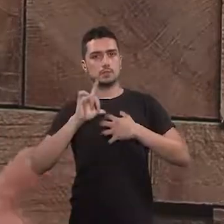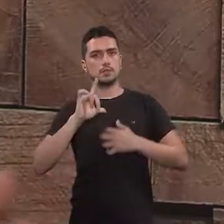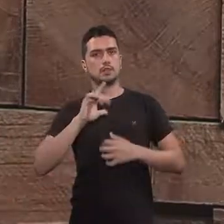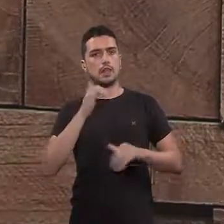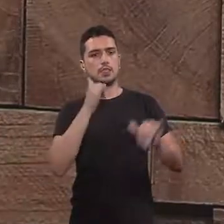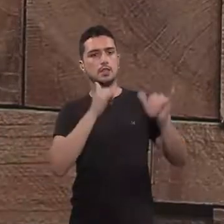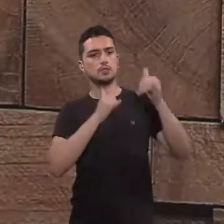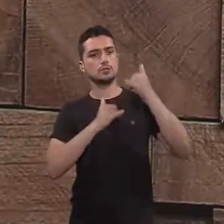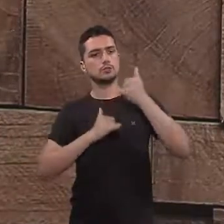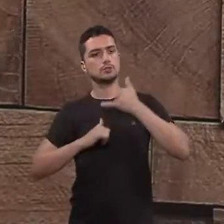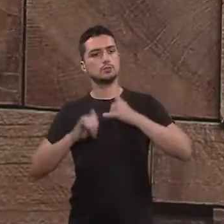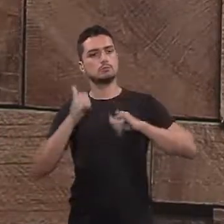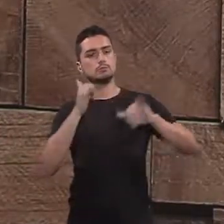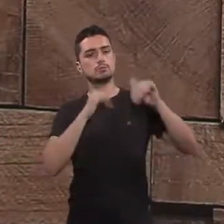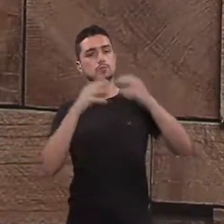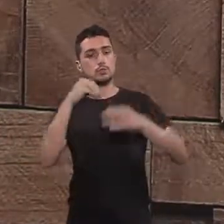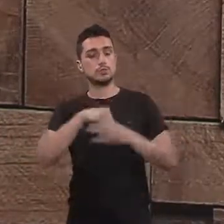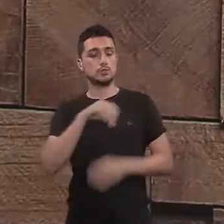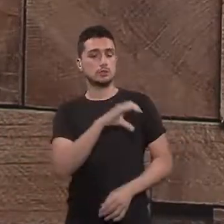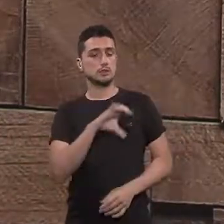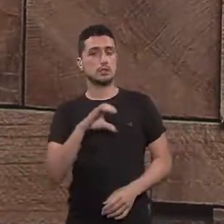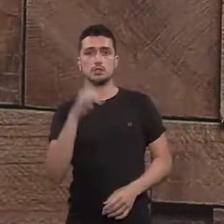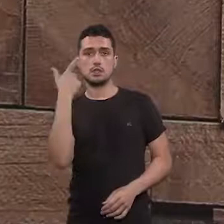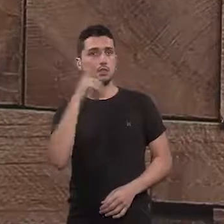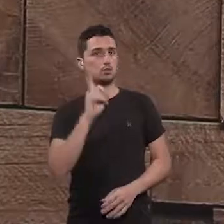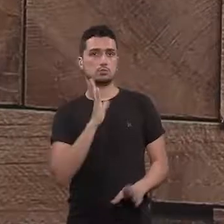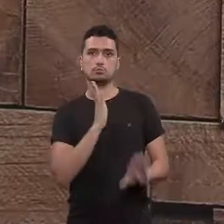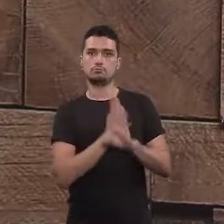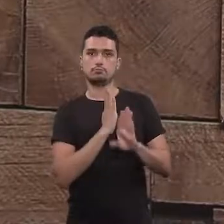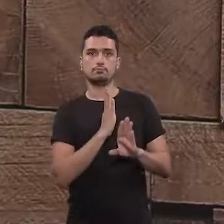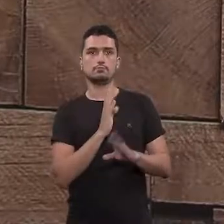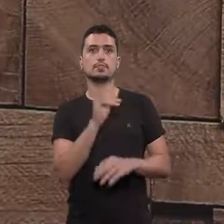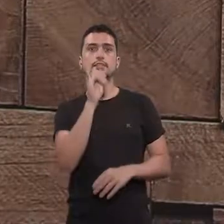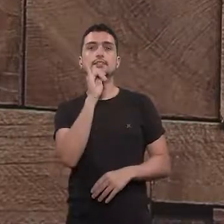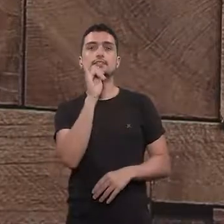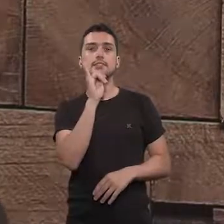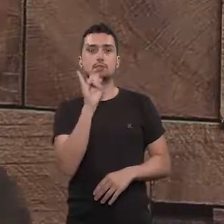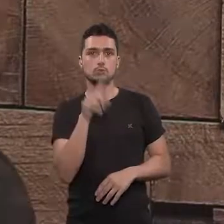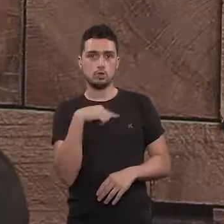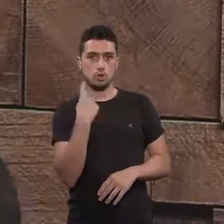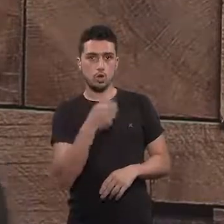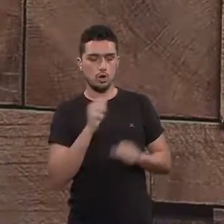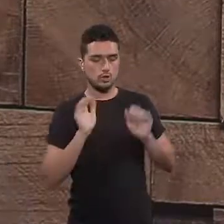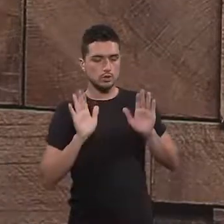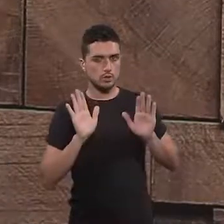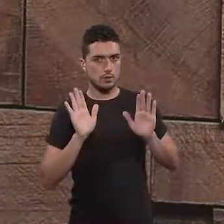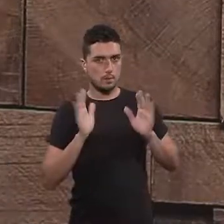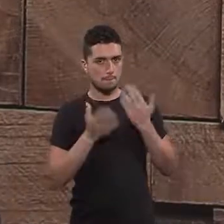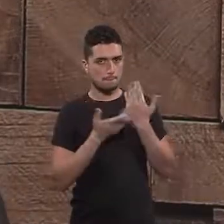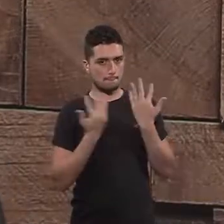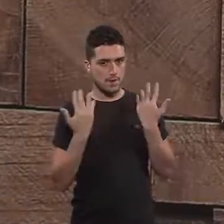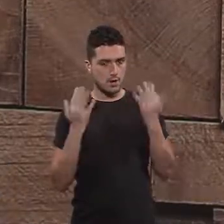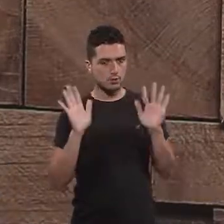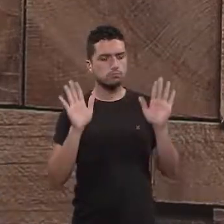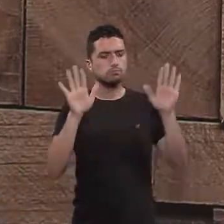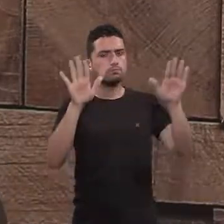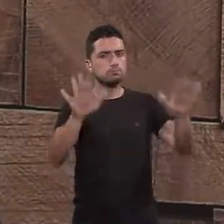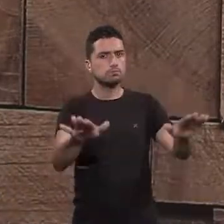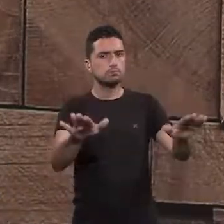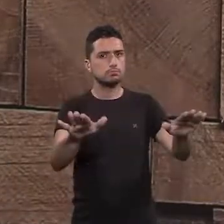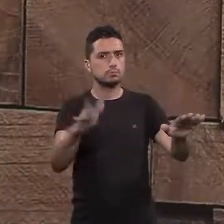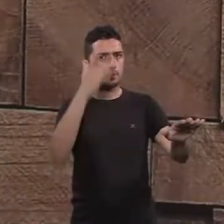quantificar ainda. E quando nós colocamos a imposição de mãos, nós transmitimos esse amor, essa energia,